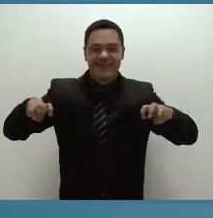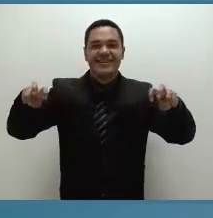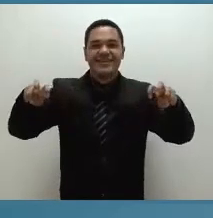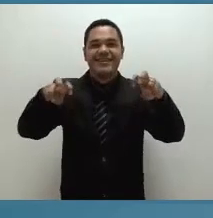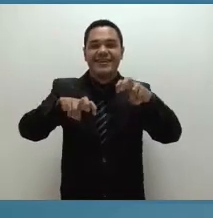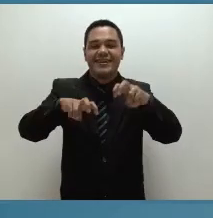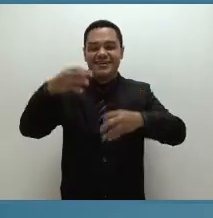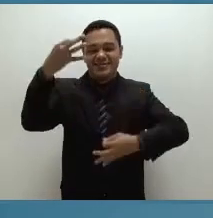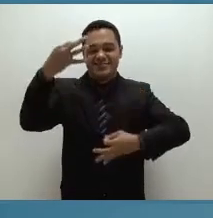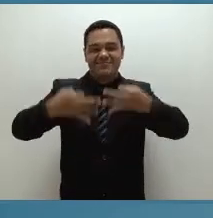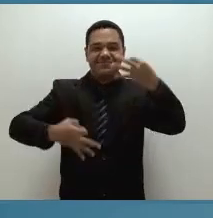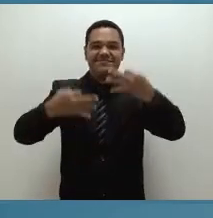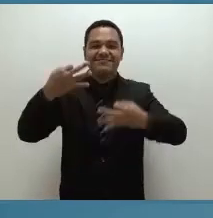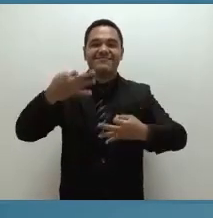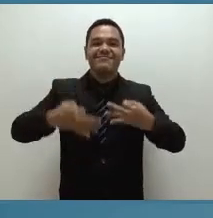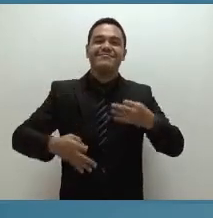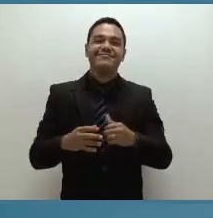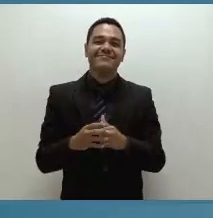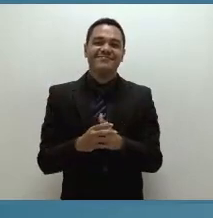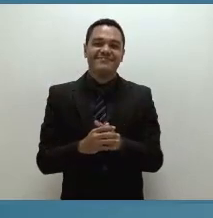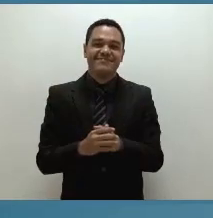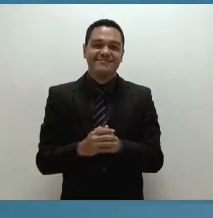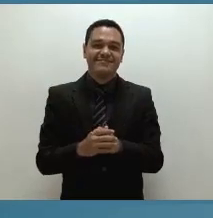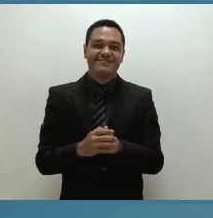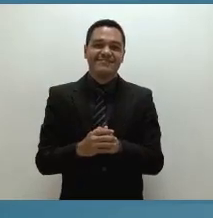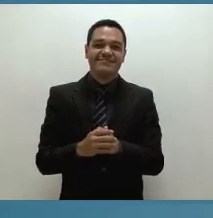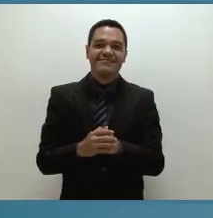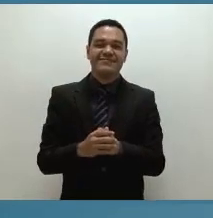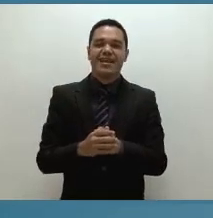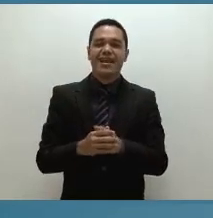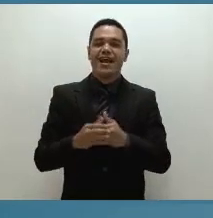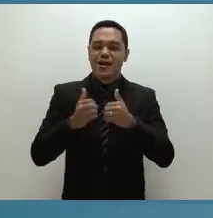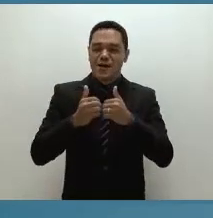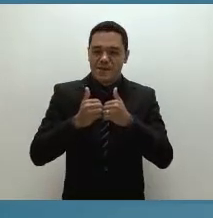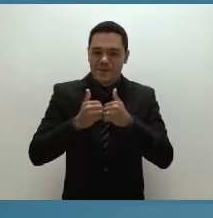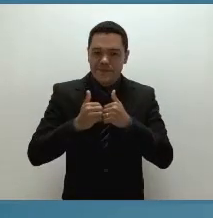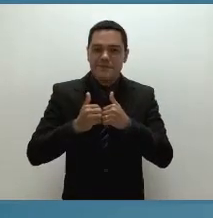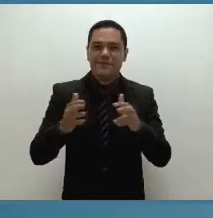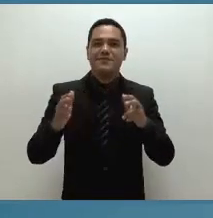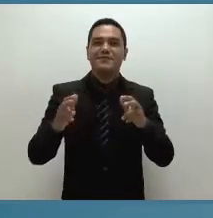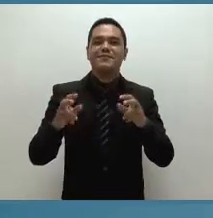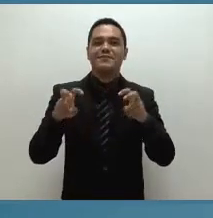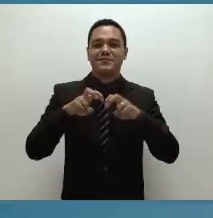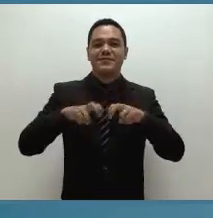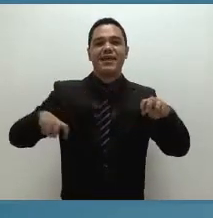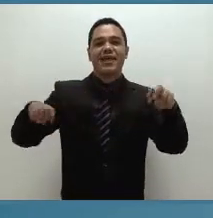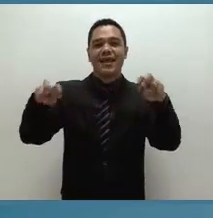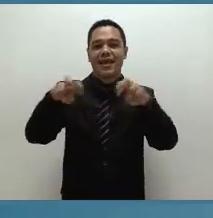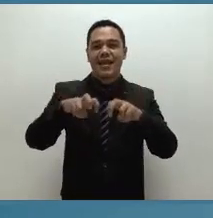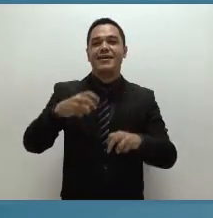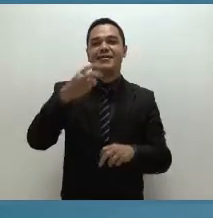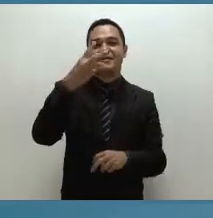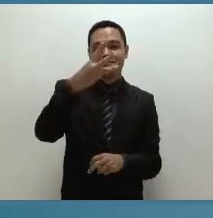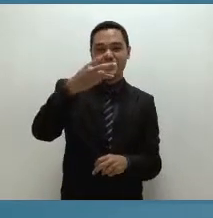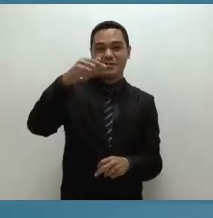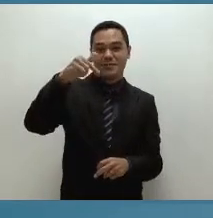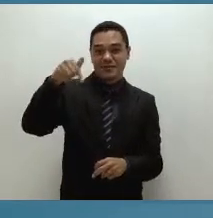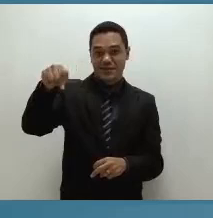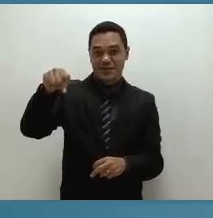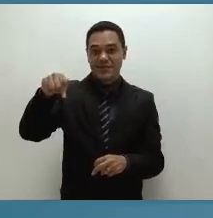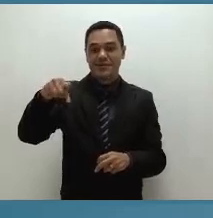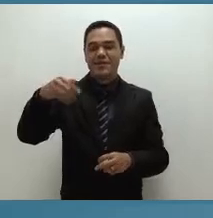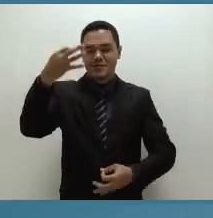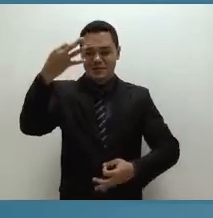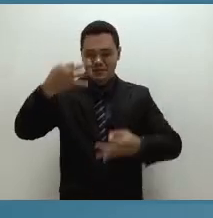e Deus Espírito Santo e declaro aberta a 37ª sessão ordinária